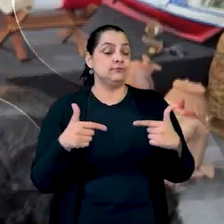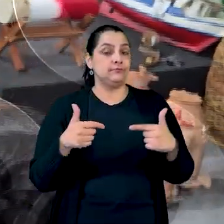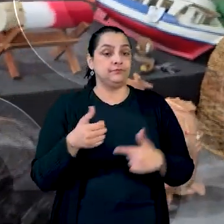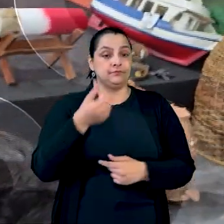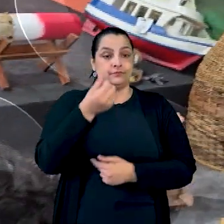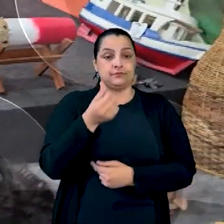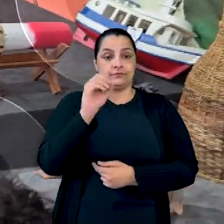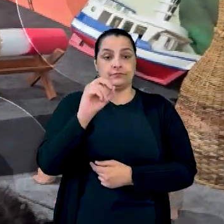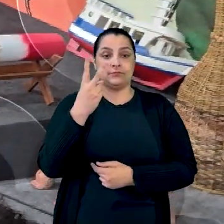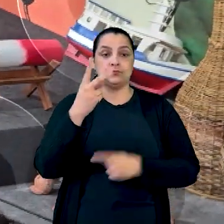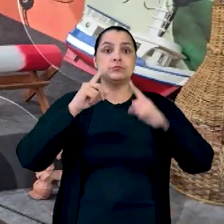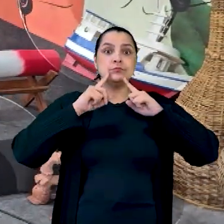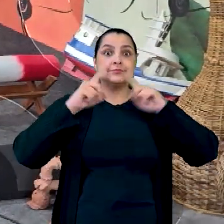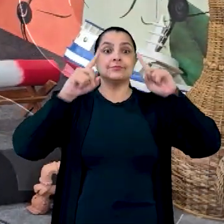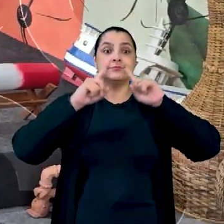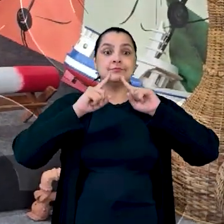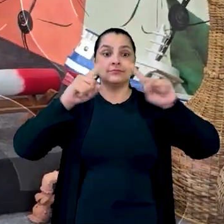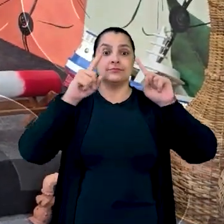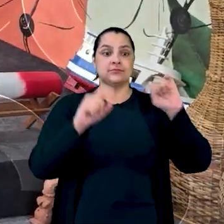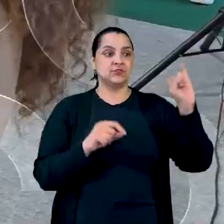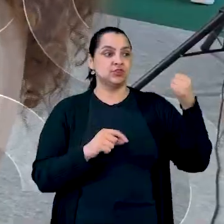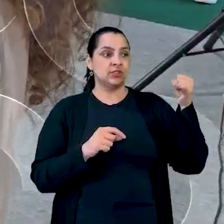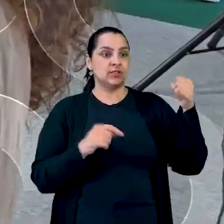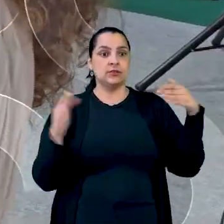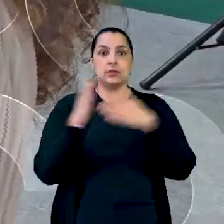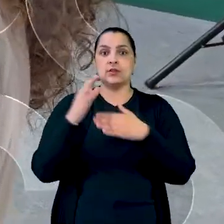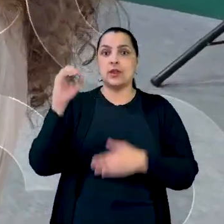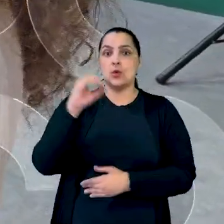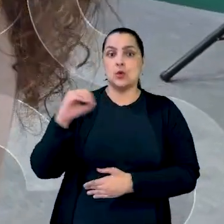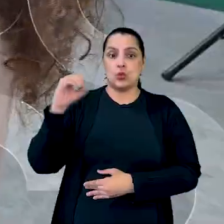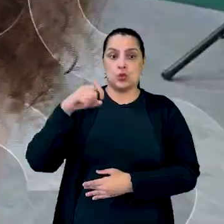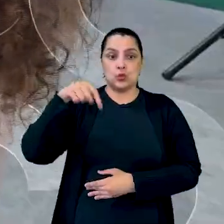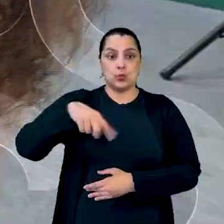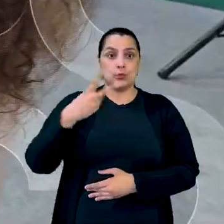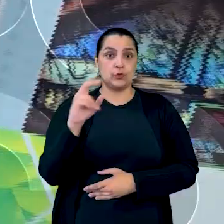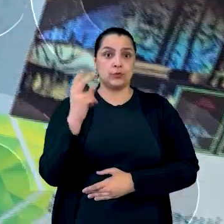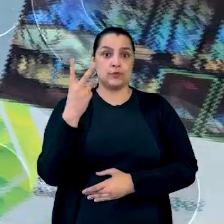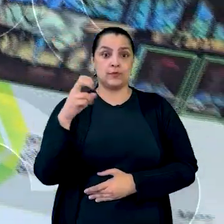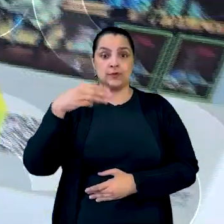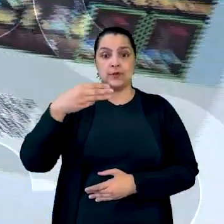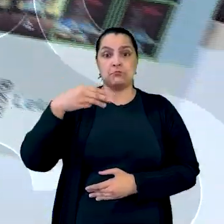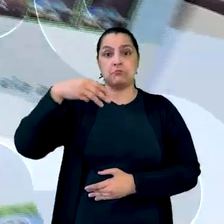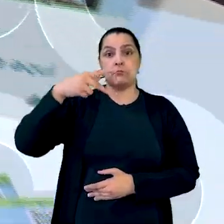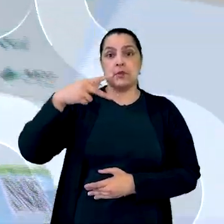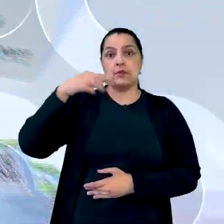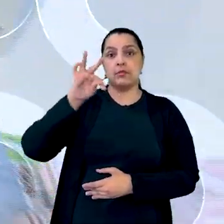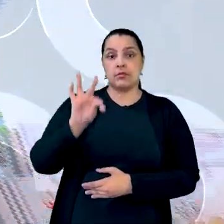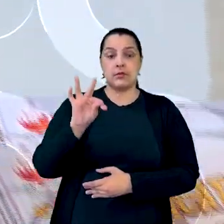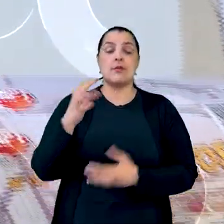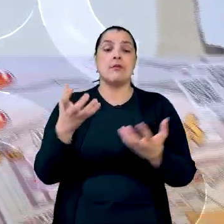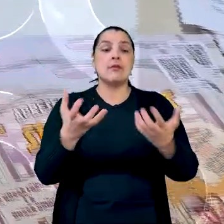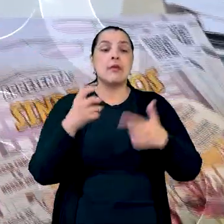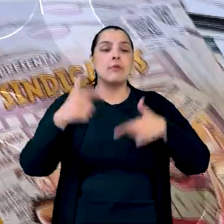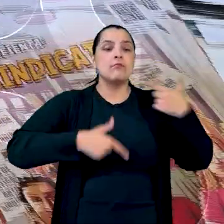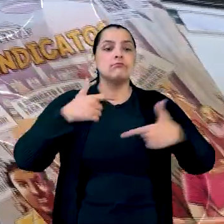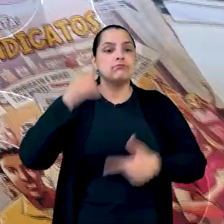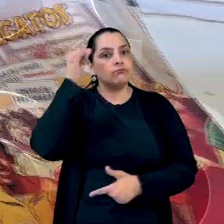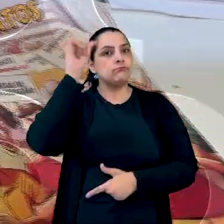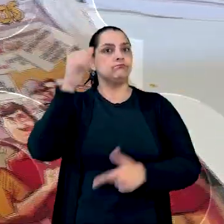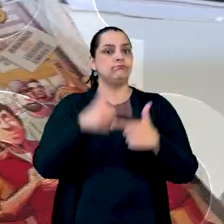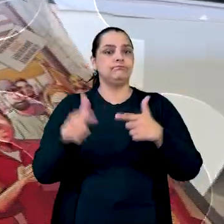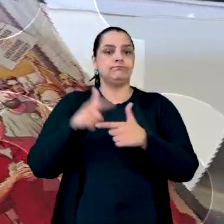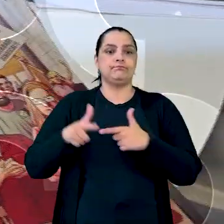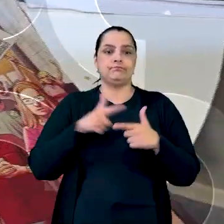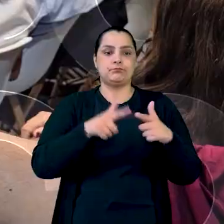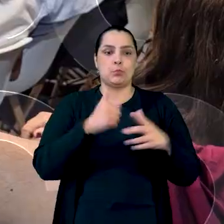Diante das 602 queixas registradas entre janeiro e outubro deste ano, o MPT busca formas de atuação para